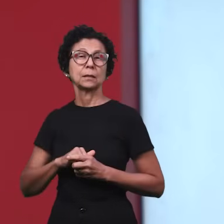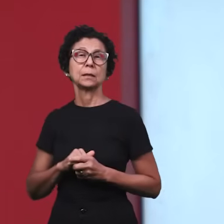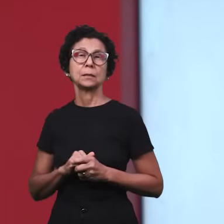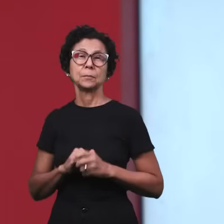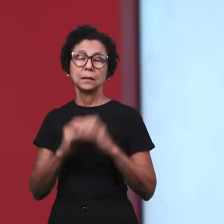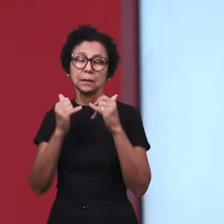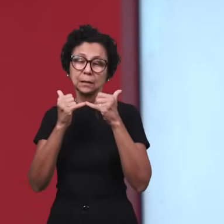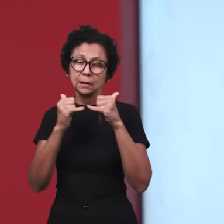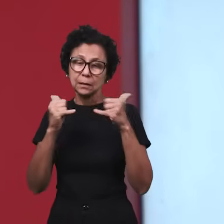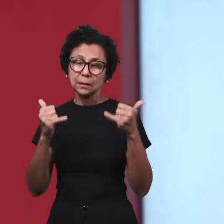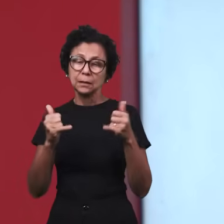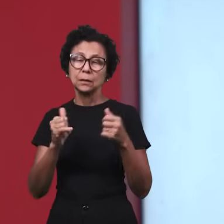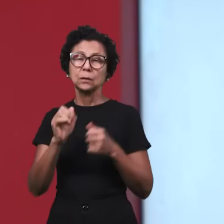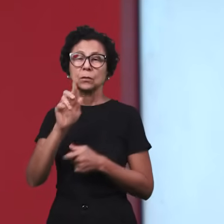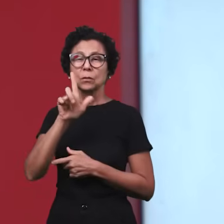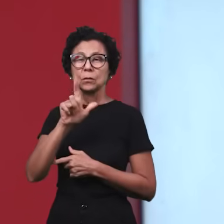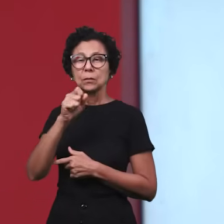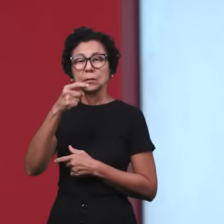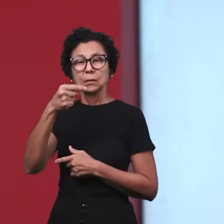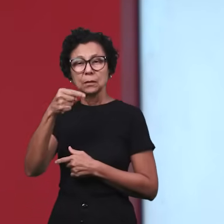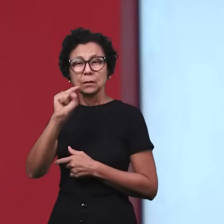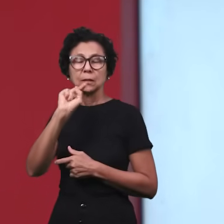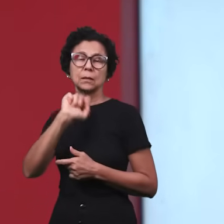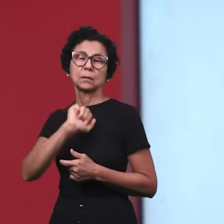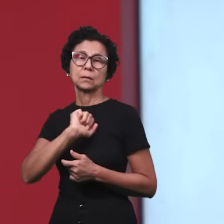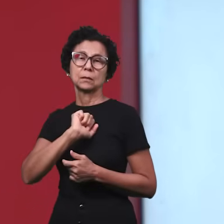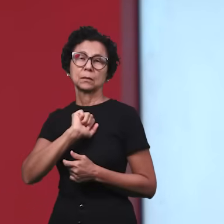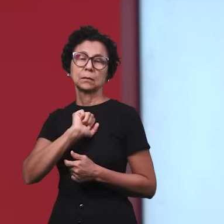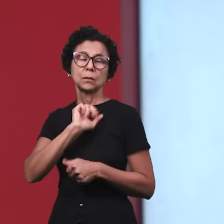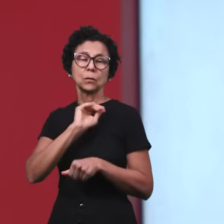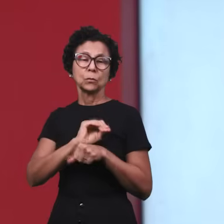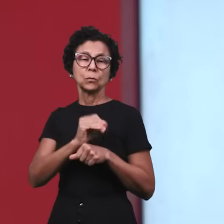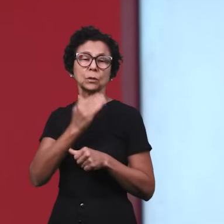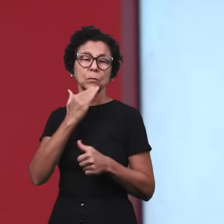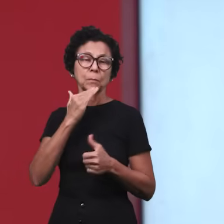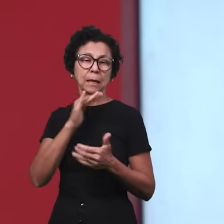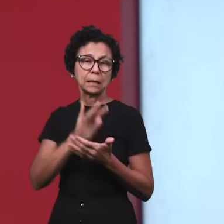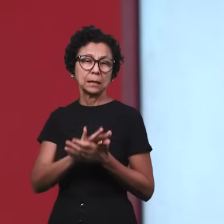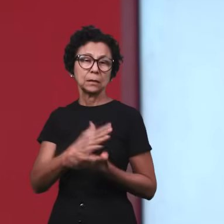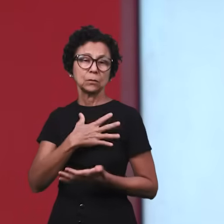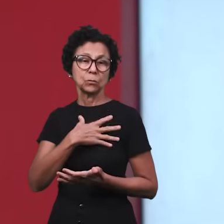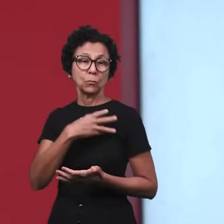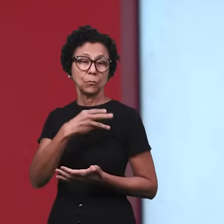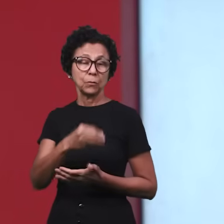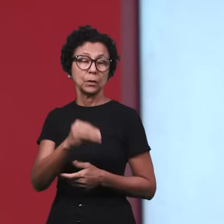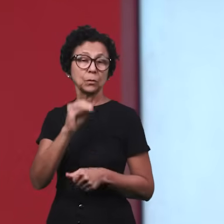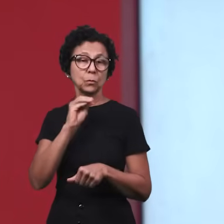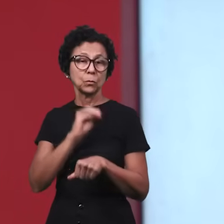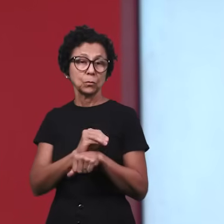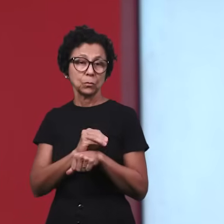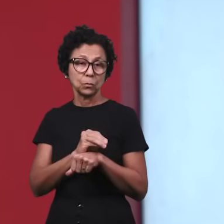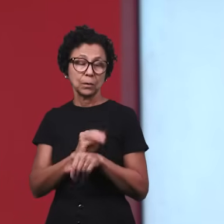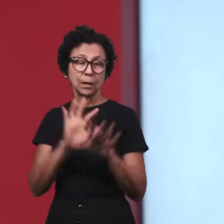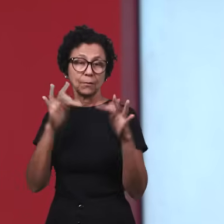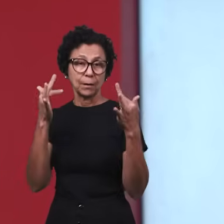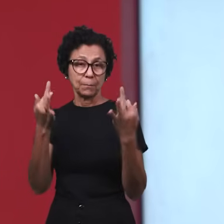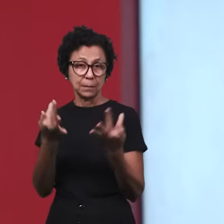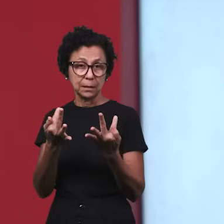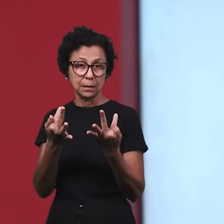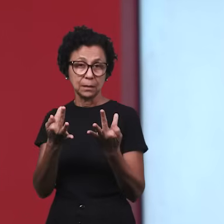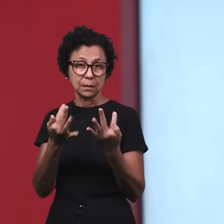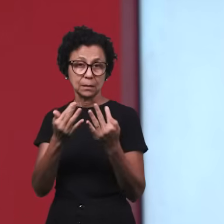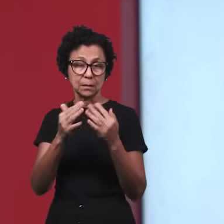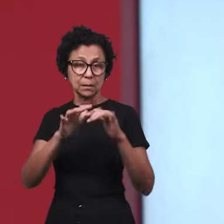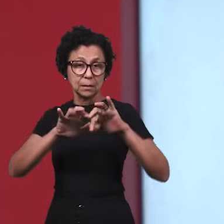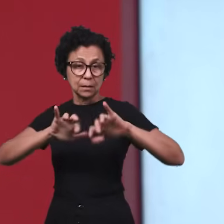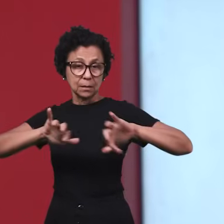ter linho, ela trabalha em oração, ela cuida do esposo, ela cuida dos filhos, a família não está se deteriorando,